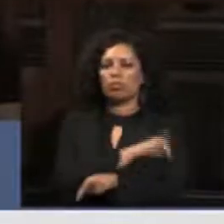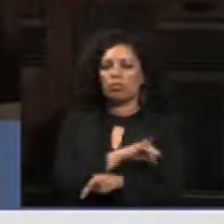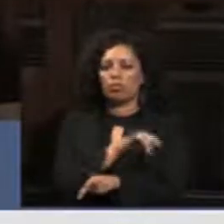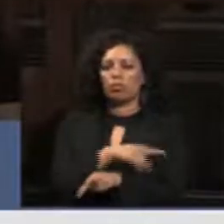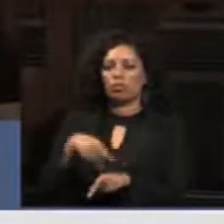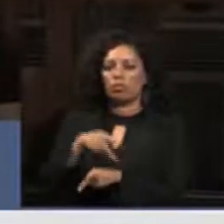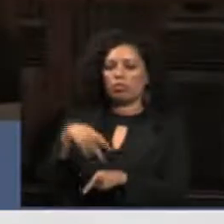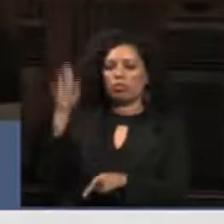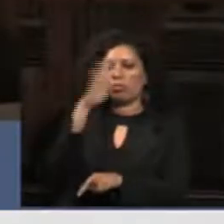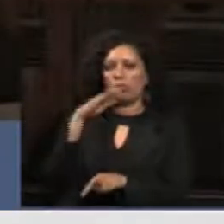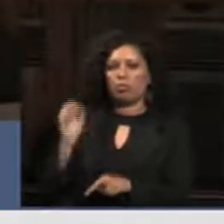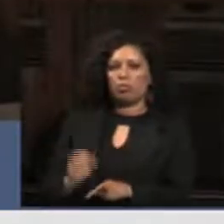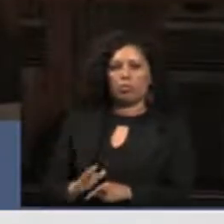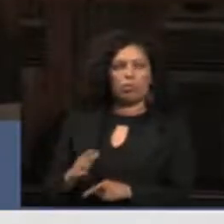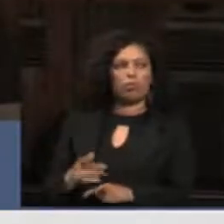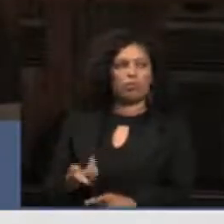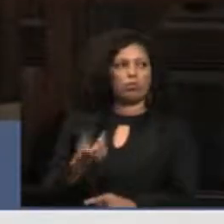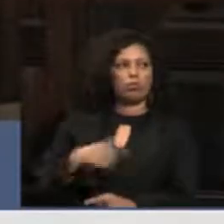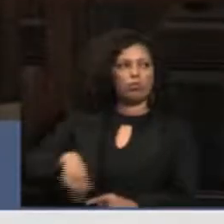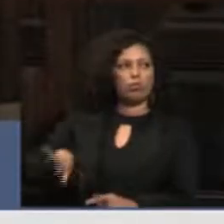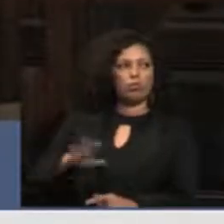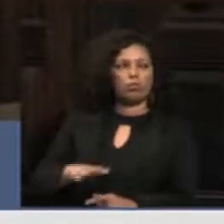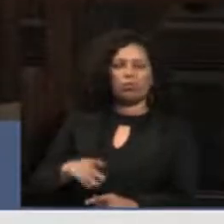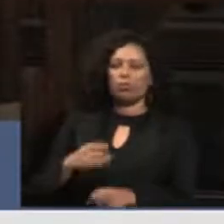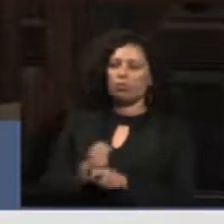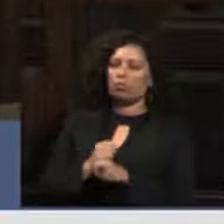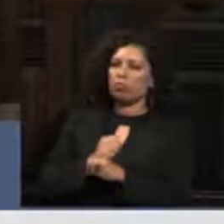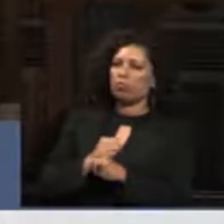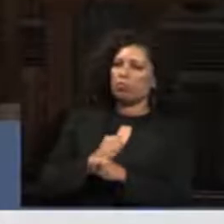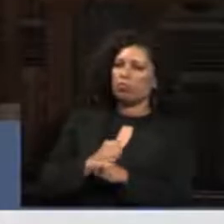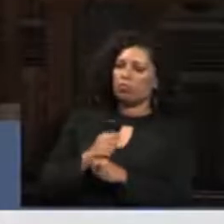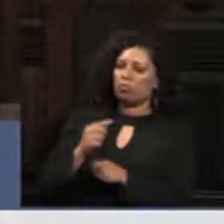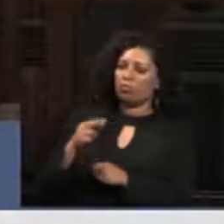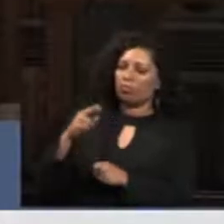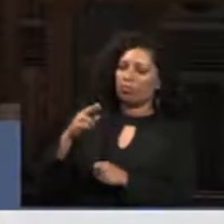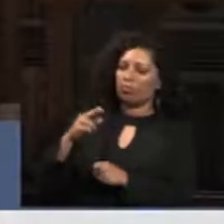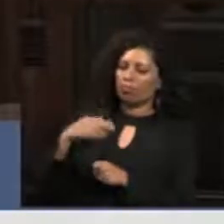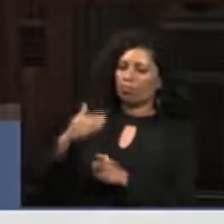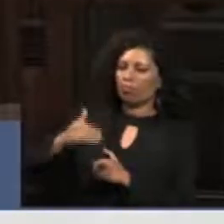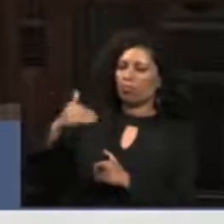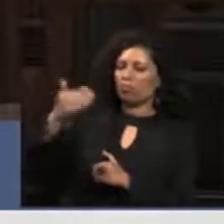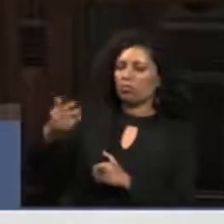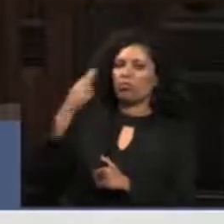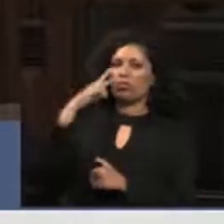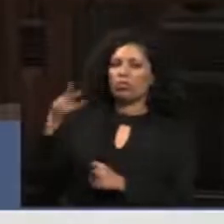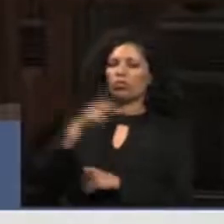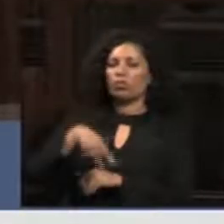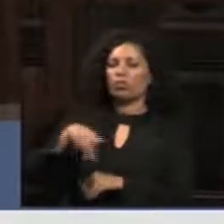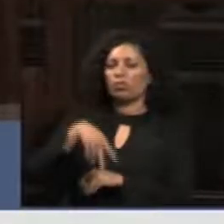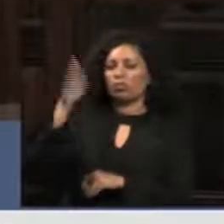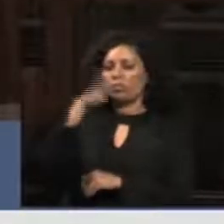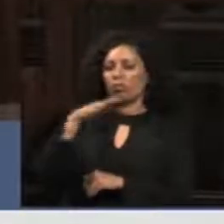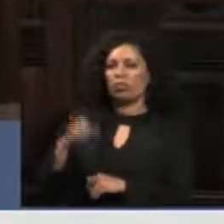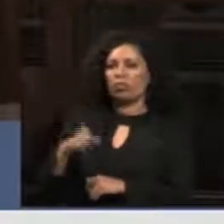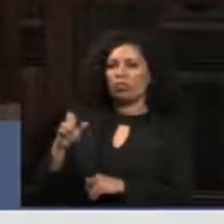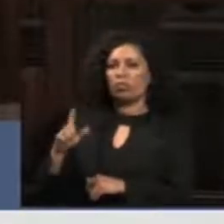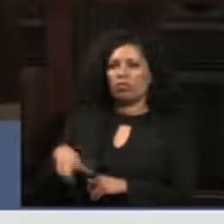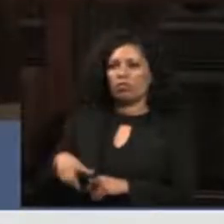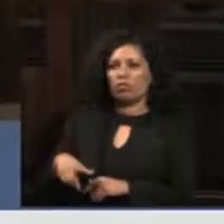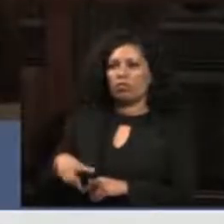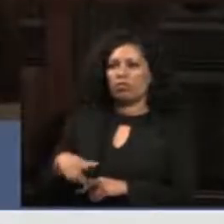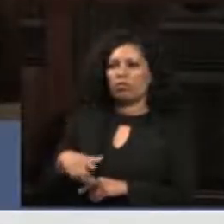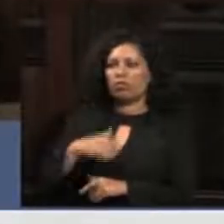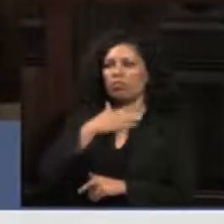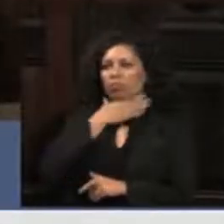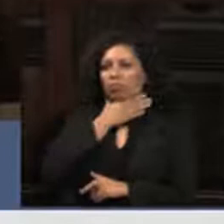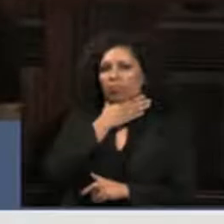Brasil. A gente já há alguns anos enfrenta no nosso país uma grave convergência de